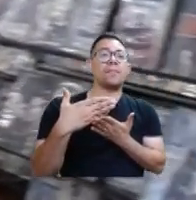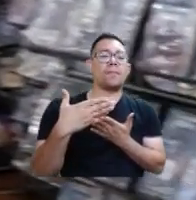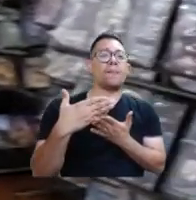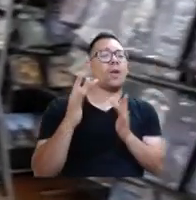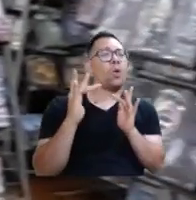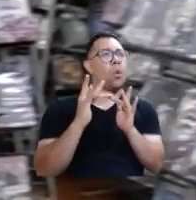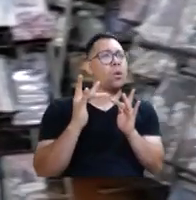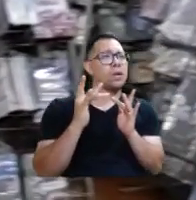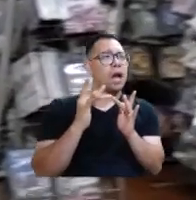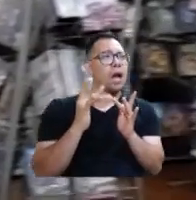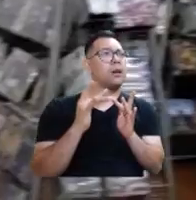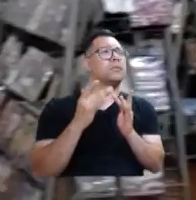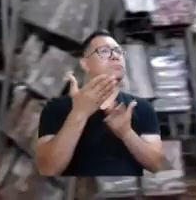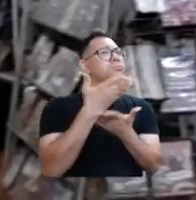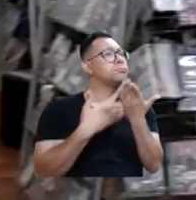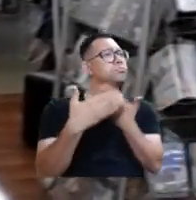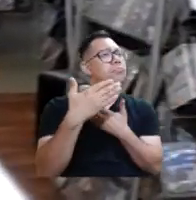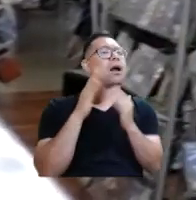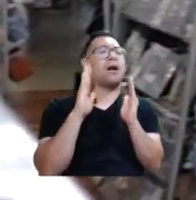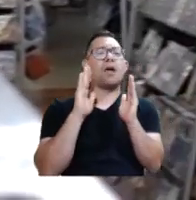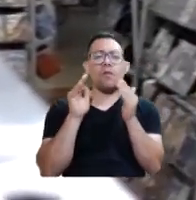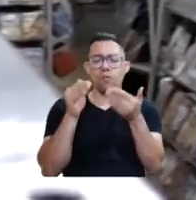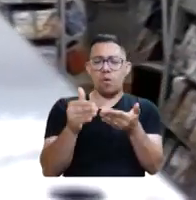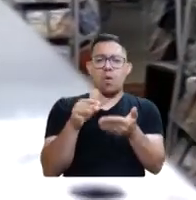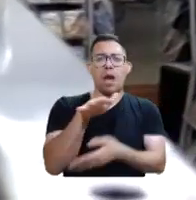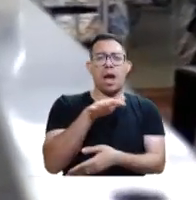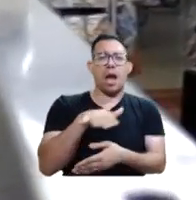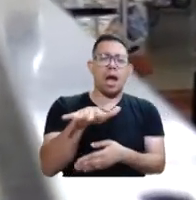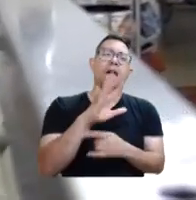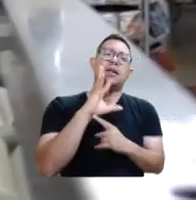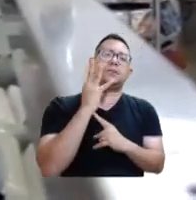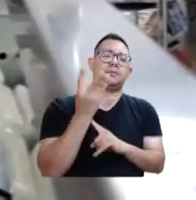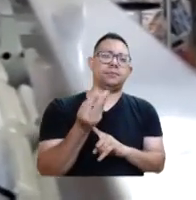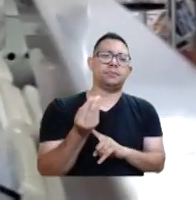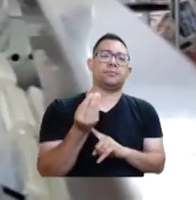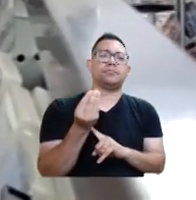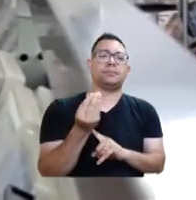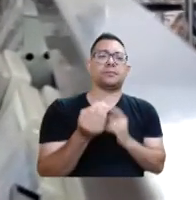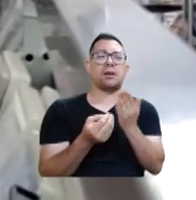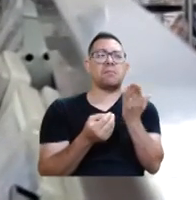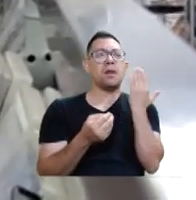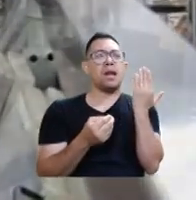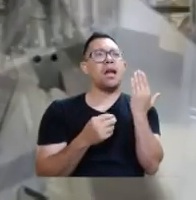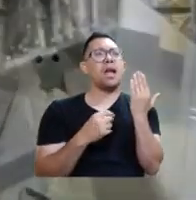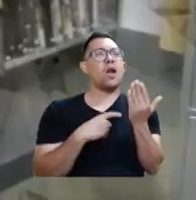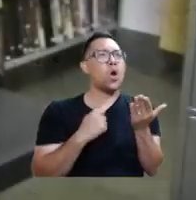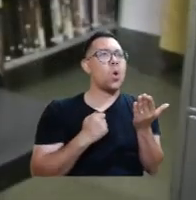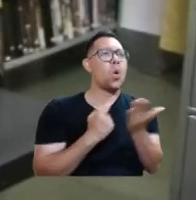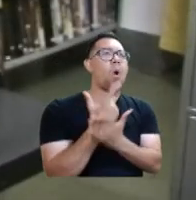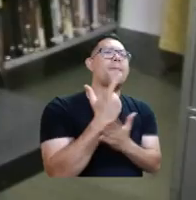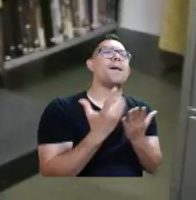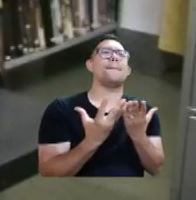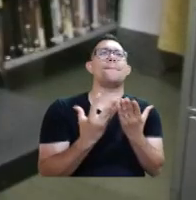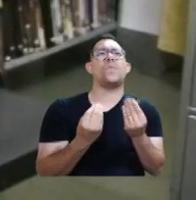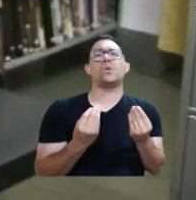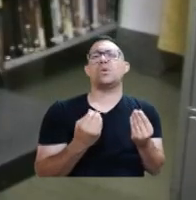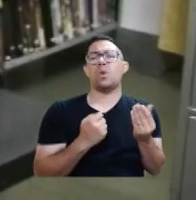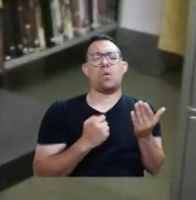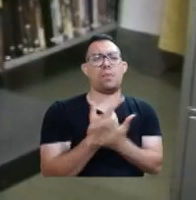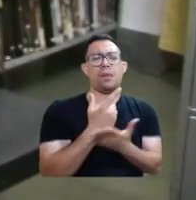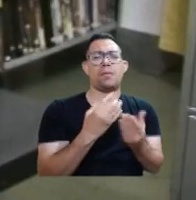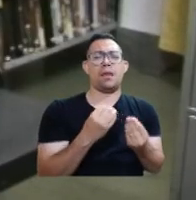então, a mais focar nesse segmento, né? Aquela época a gente comprava muitas